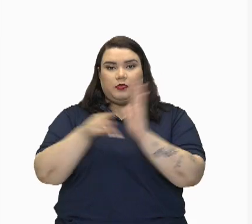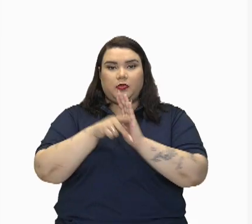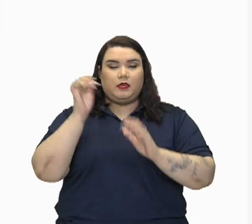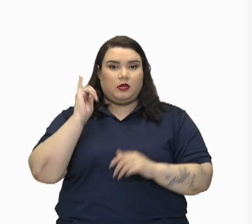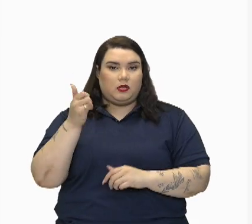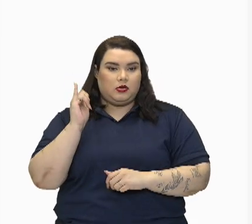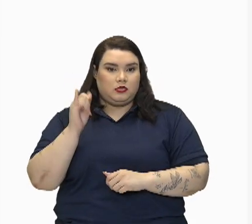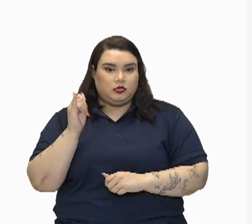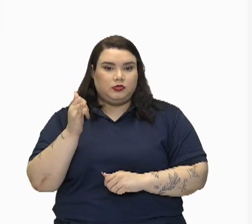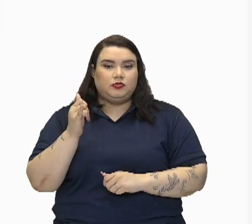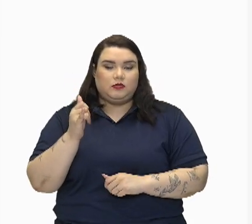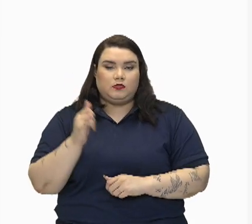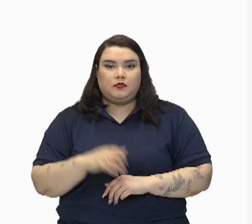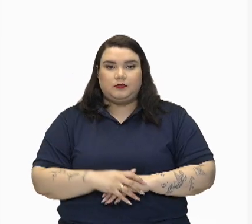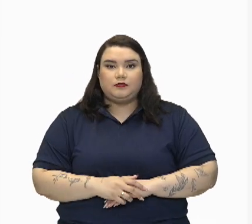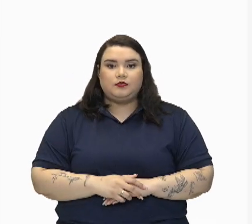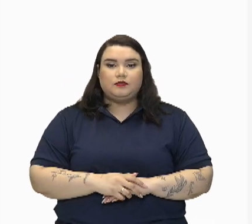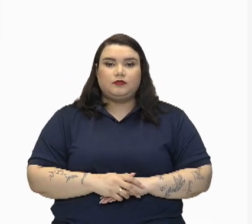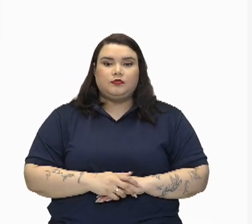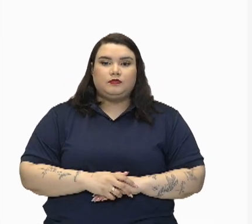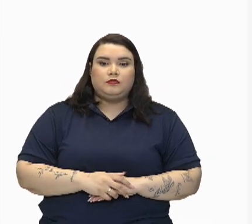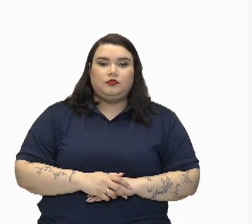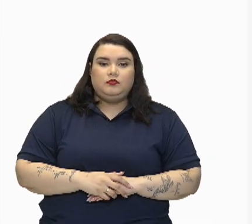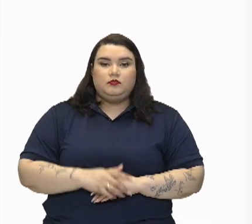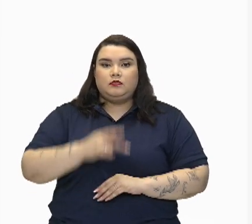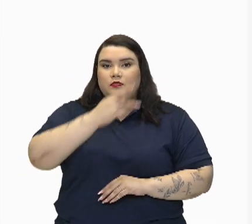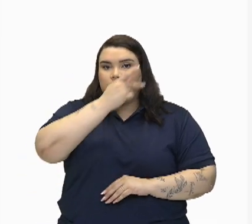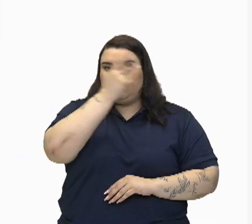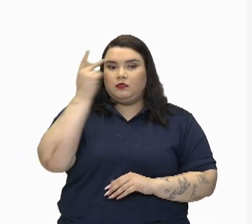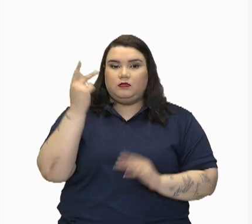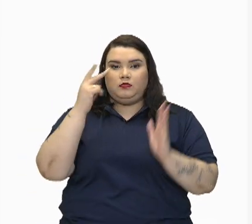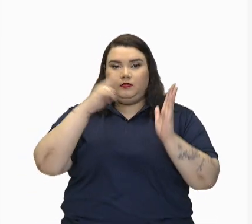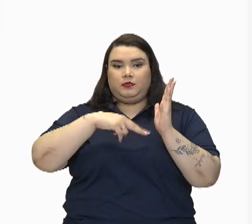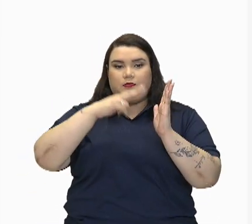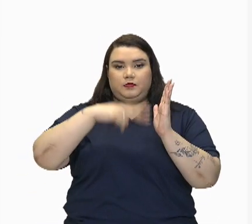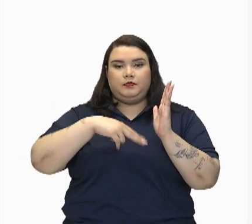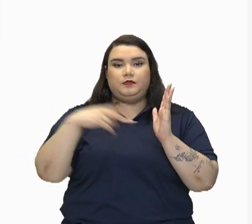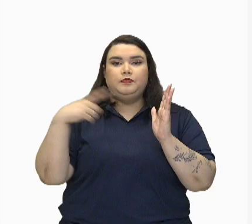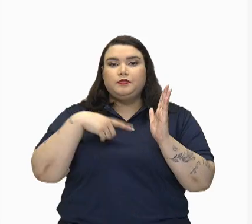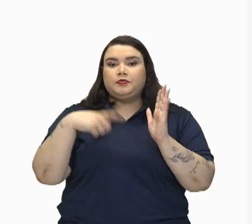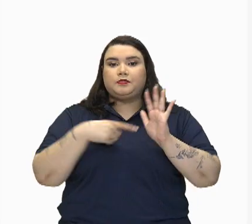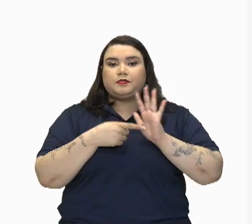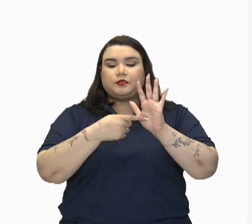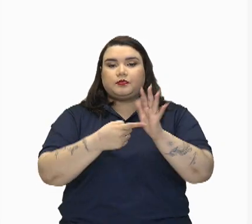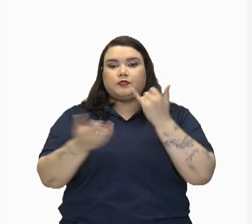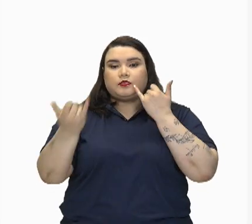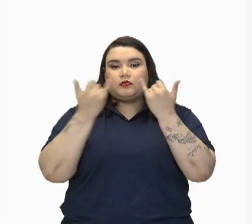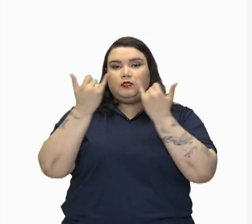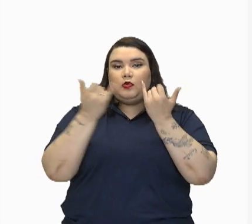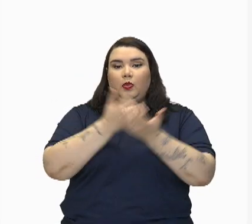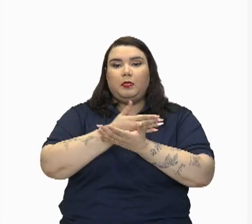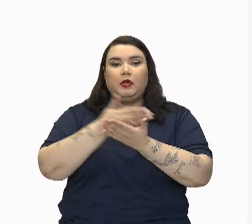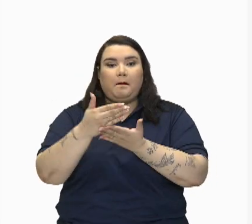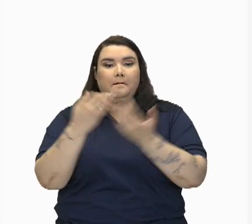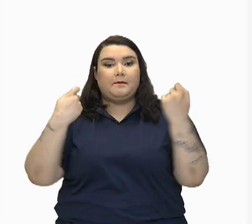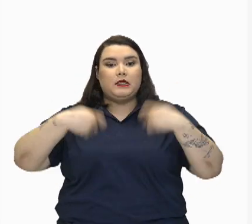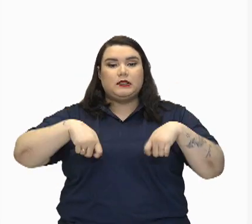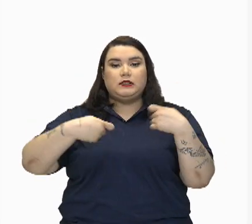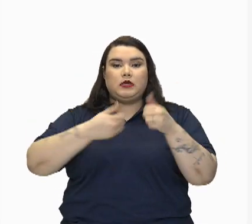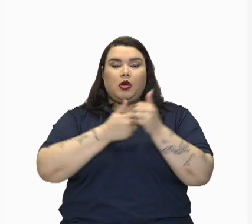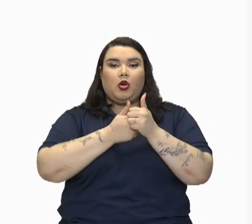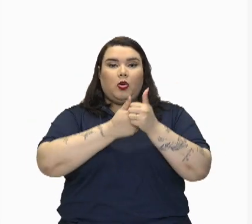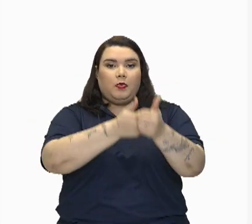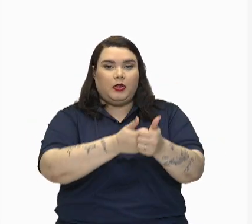narrativa, do texto narrativo. Ela situa o leitor, oferecendo as informações iniciais